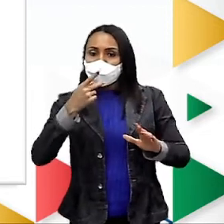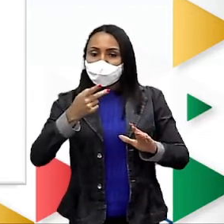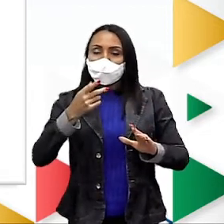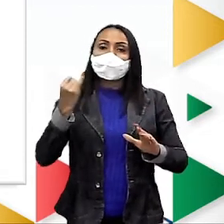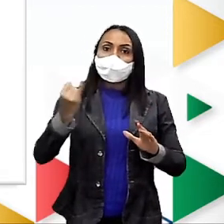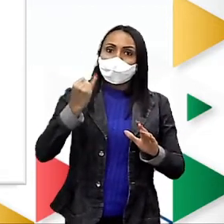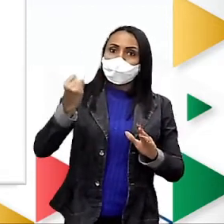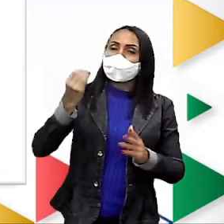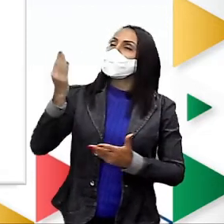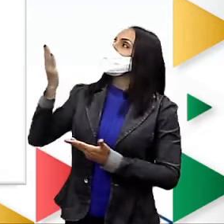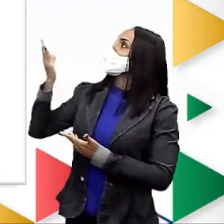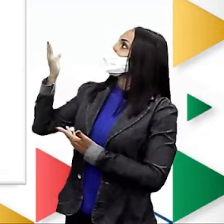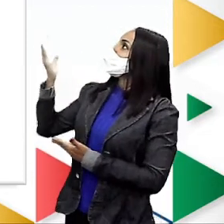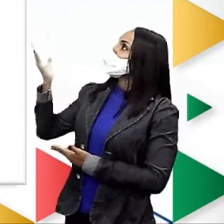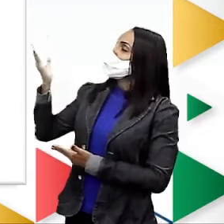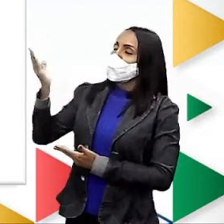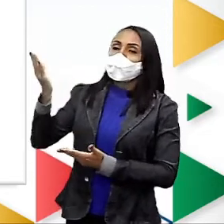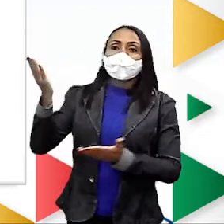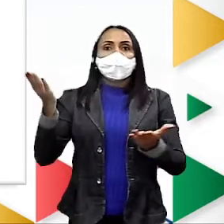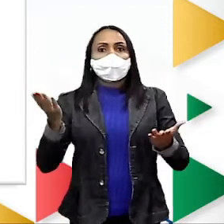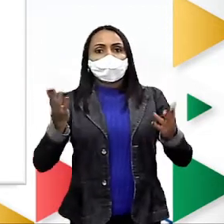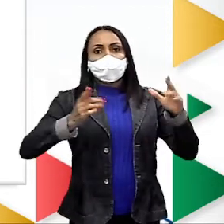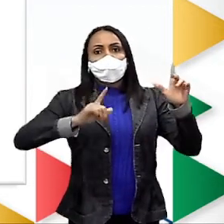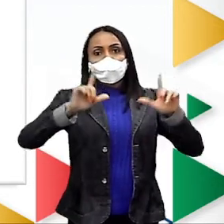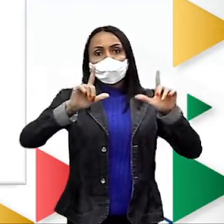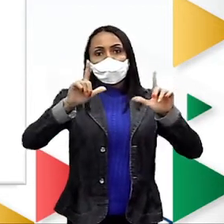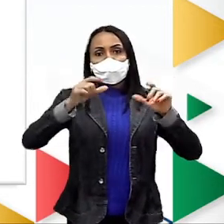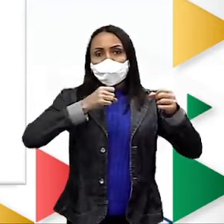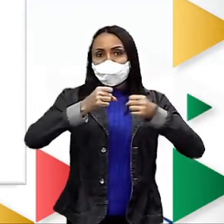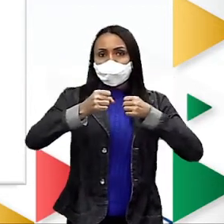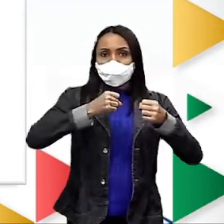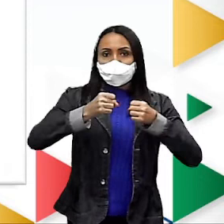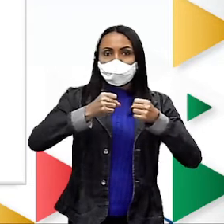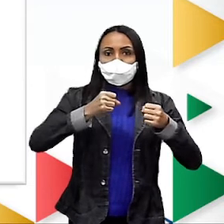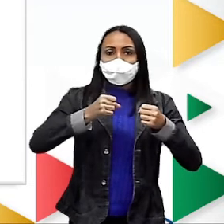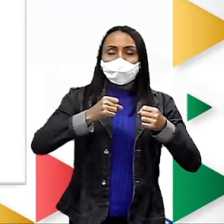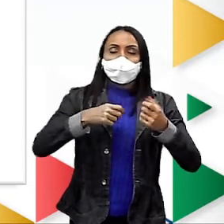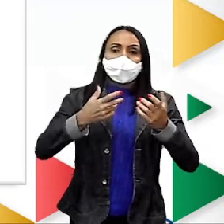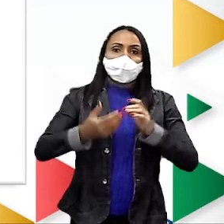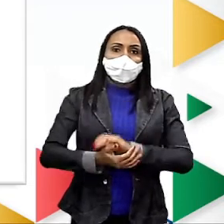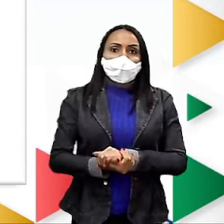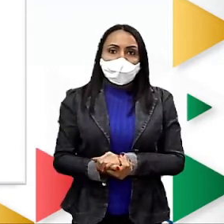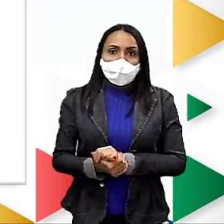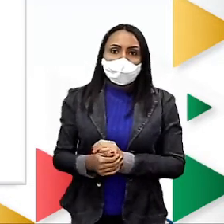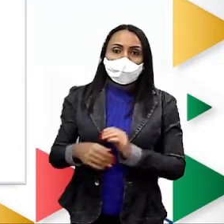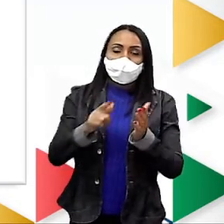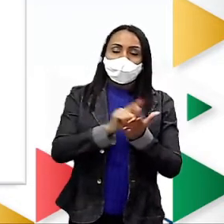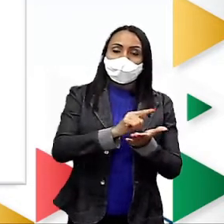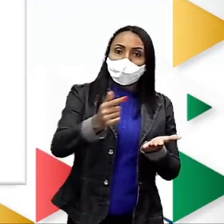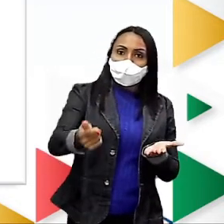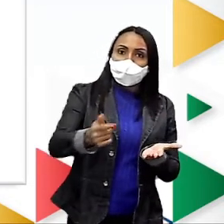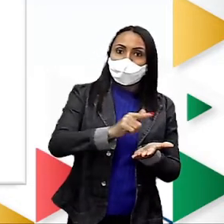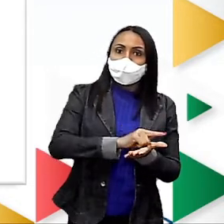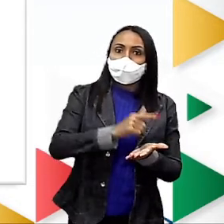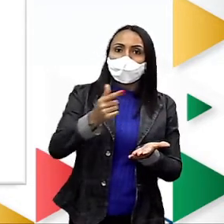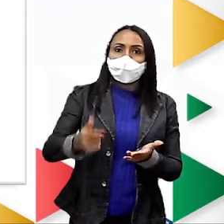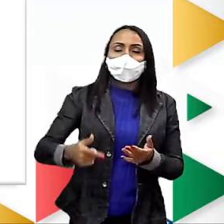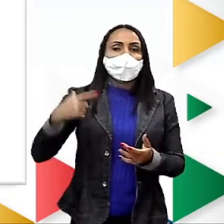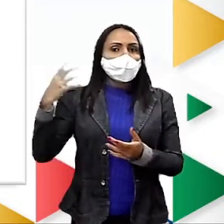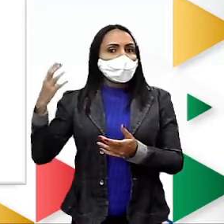Nós vemos muito, tanto em noticiários, quanto em TV, jornais, rádios, pessoas que